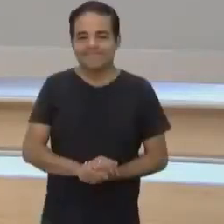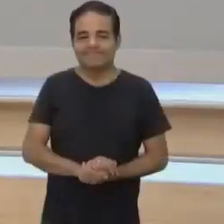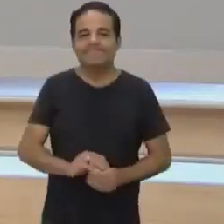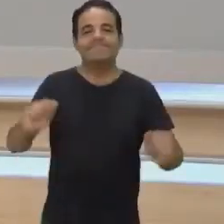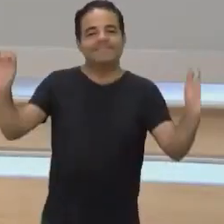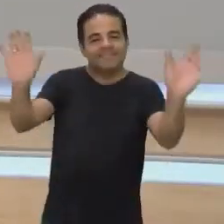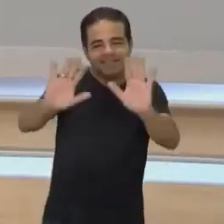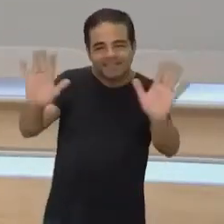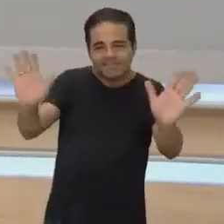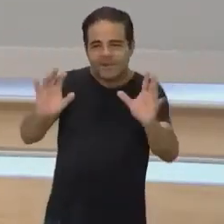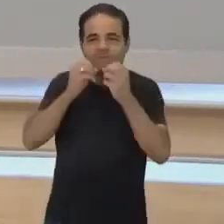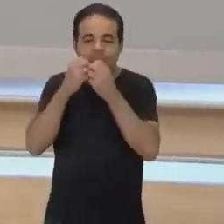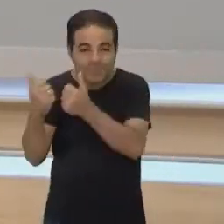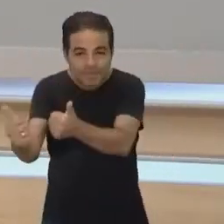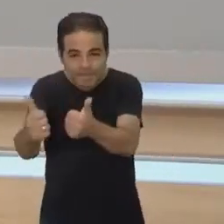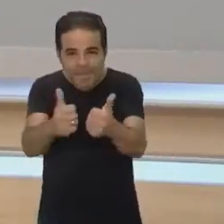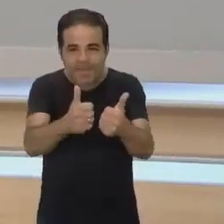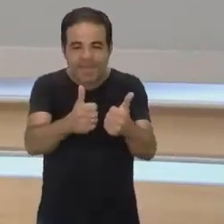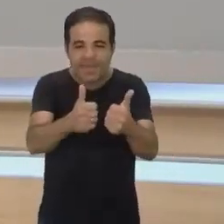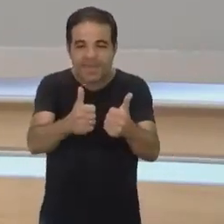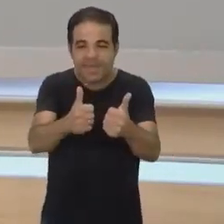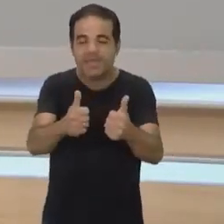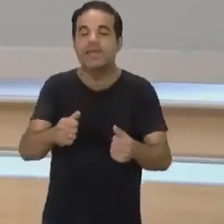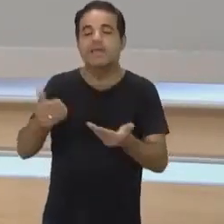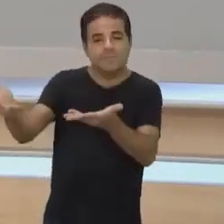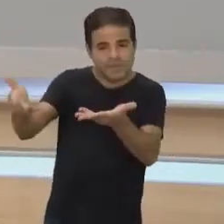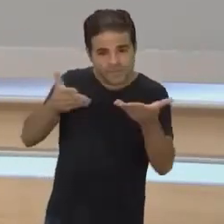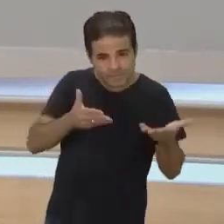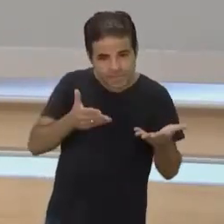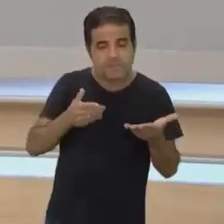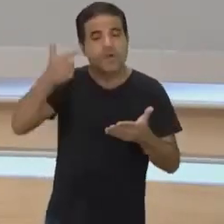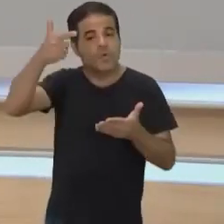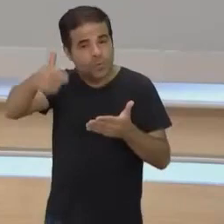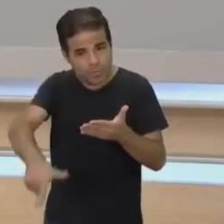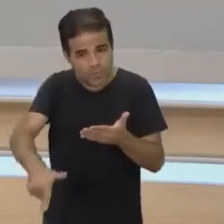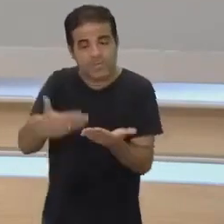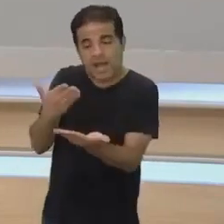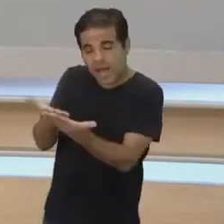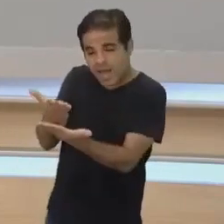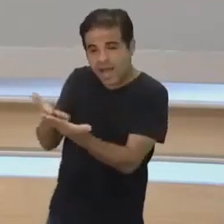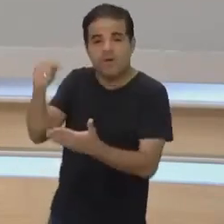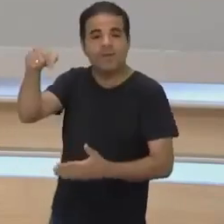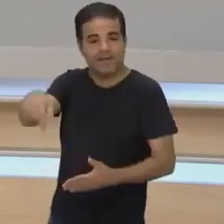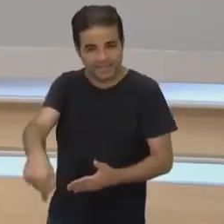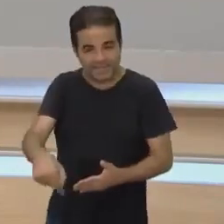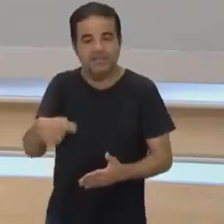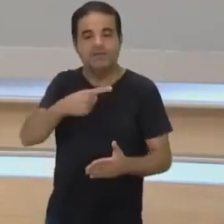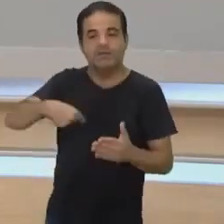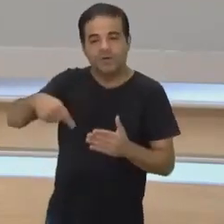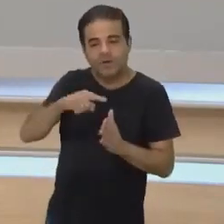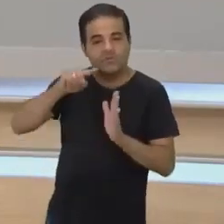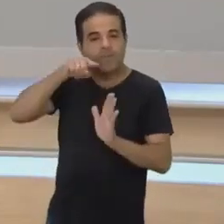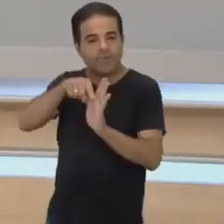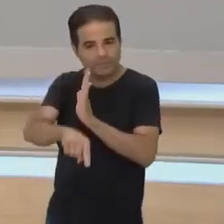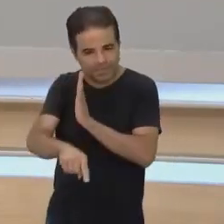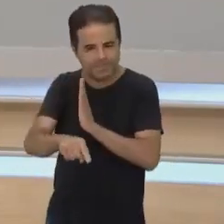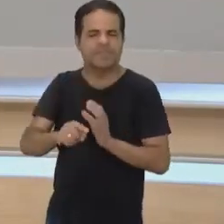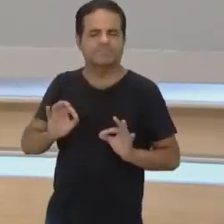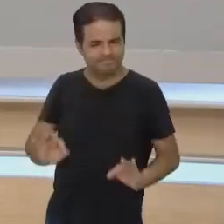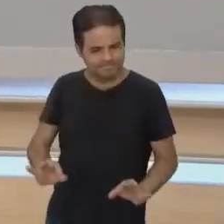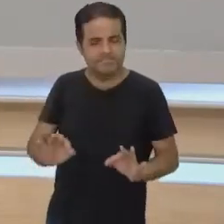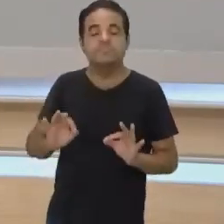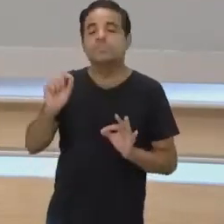Olá, tudo bem, pessoal? Sejam bem-vindos a mais uma aula do nosso